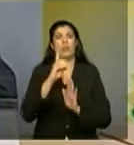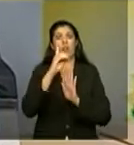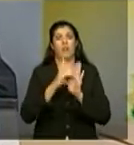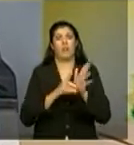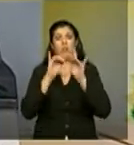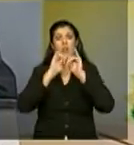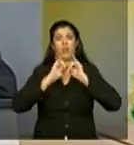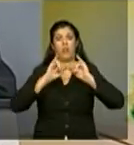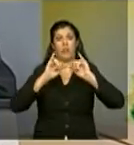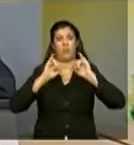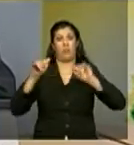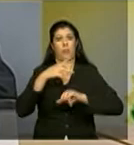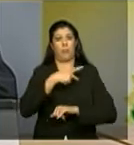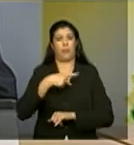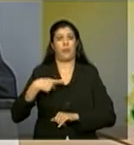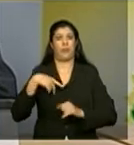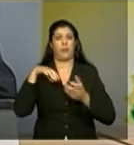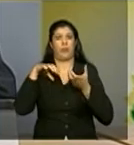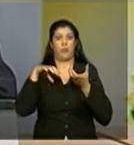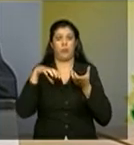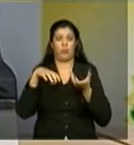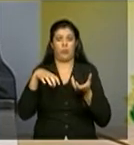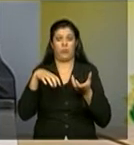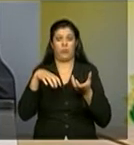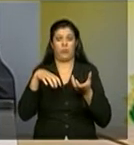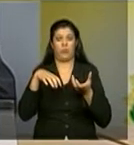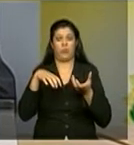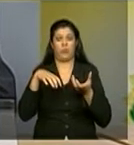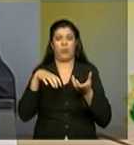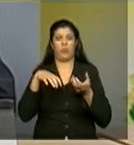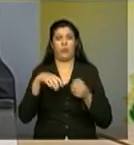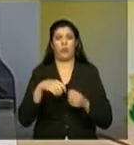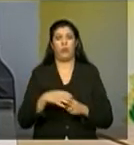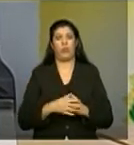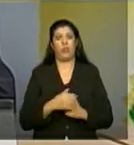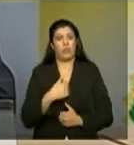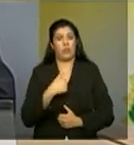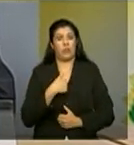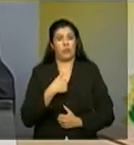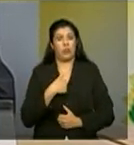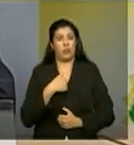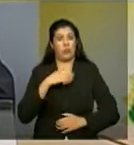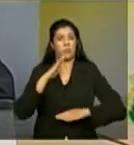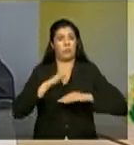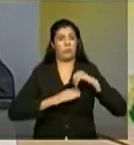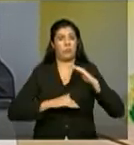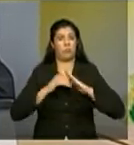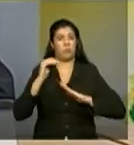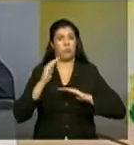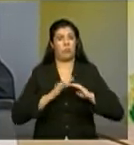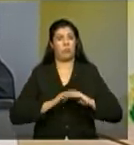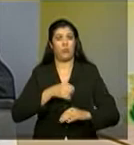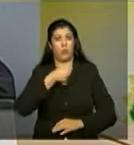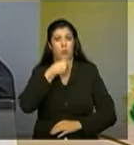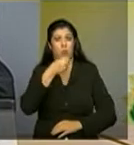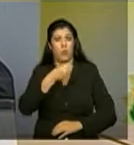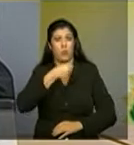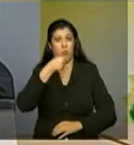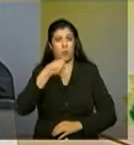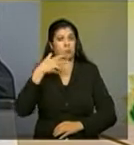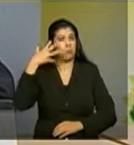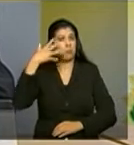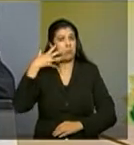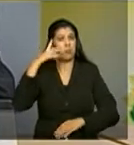nacional e eu por ser um profissional da imprensa política estava